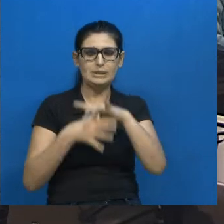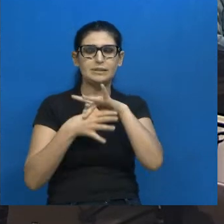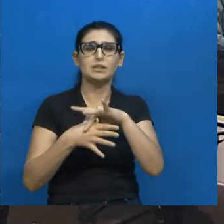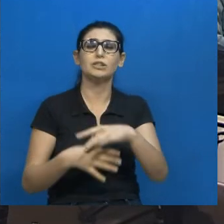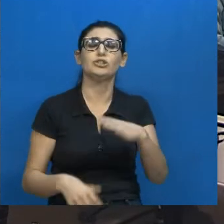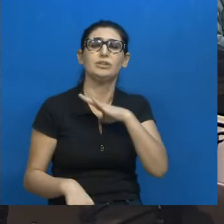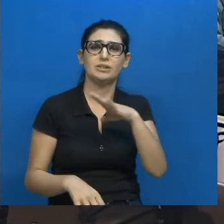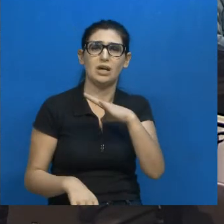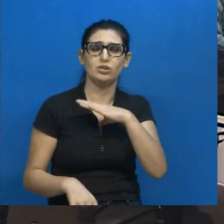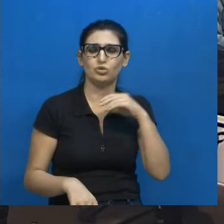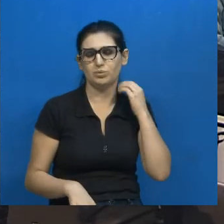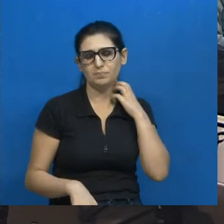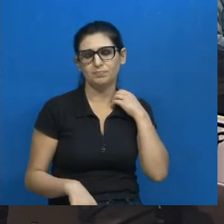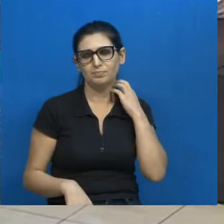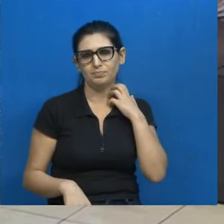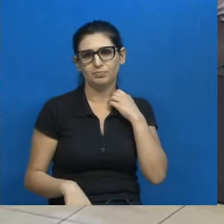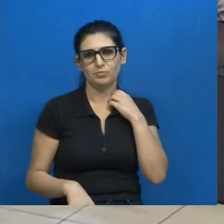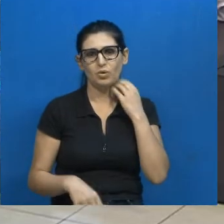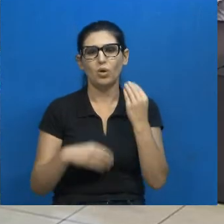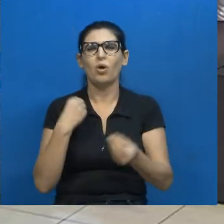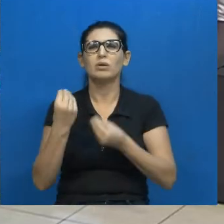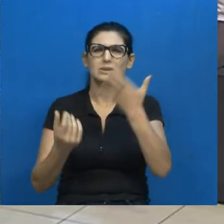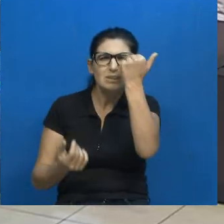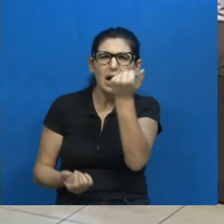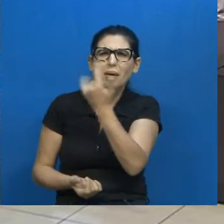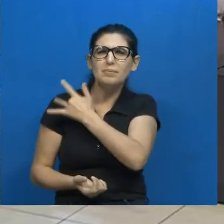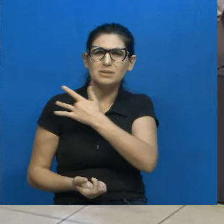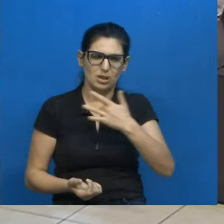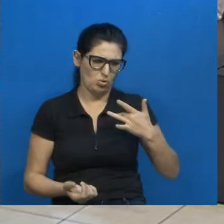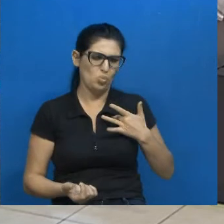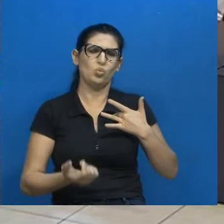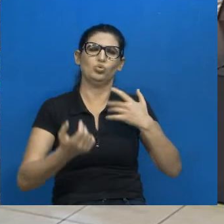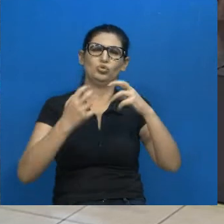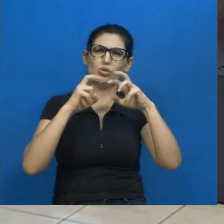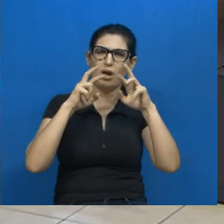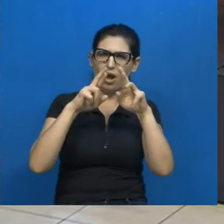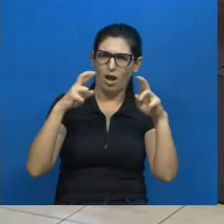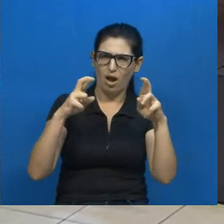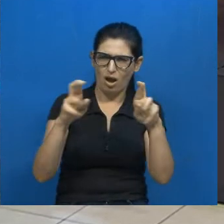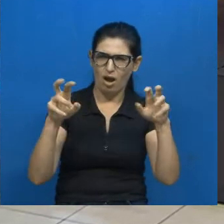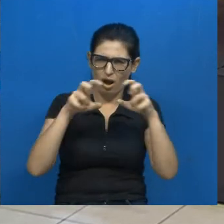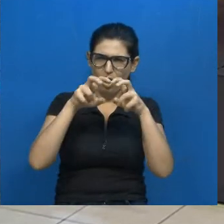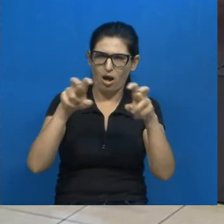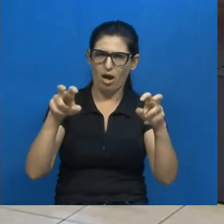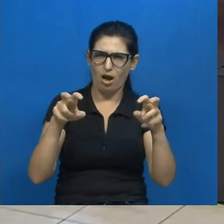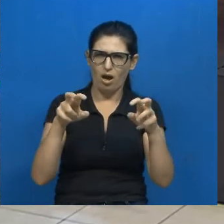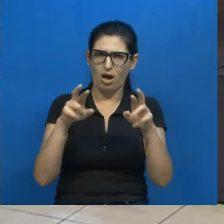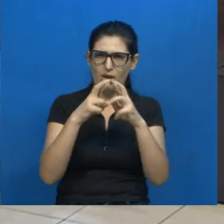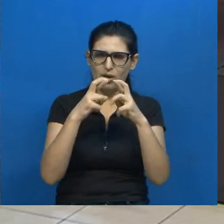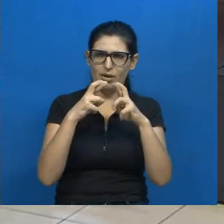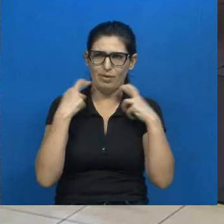na forma como a Secretaria de Saúde fez audiências nos bairros para ver adequações